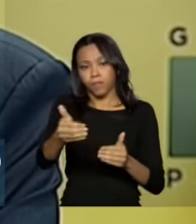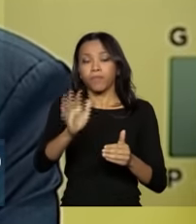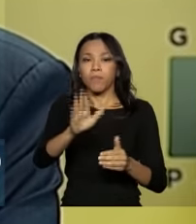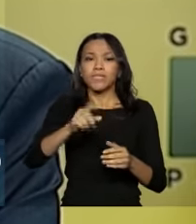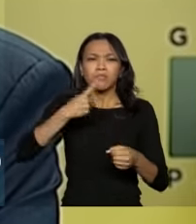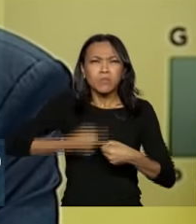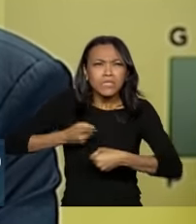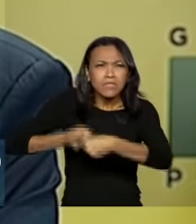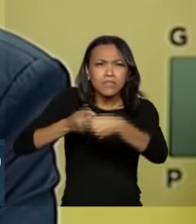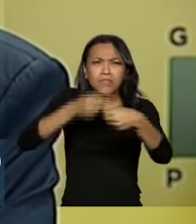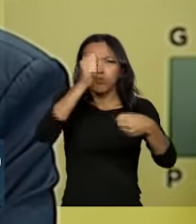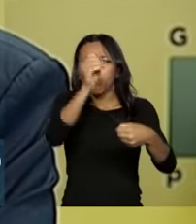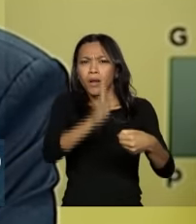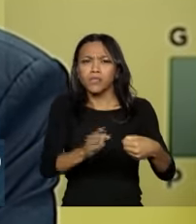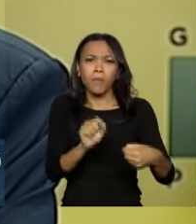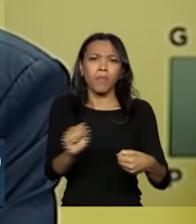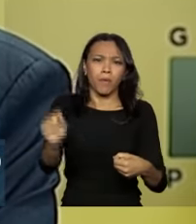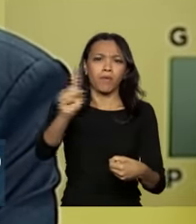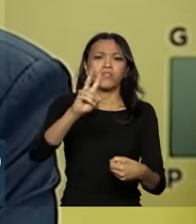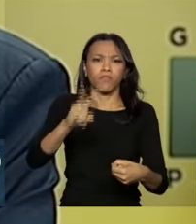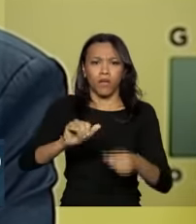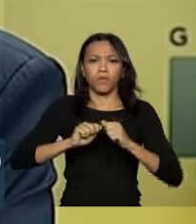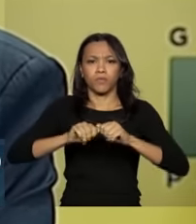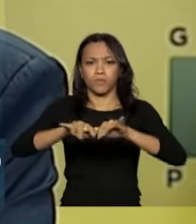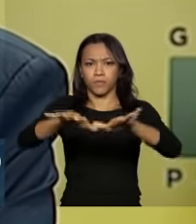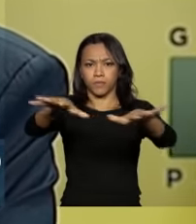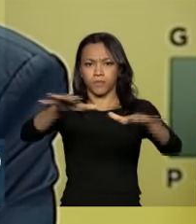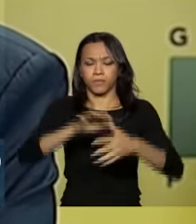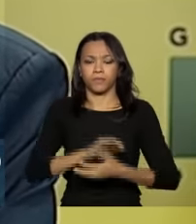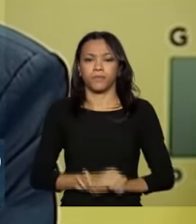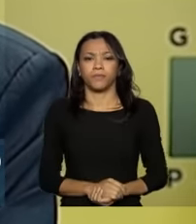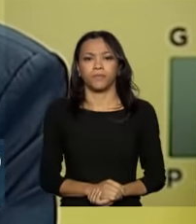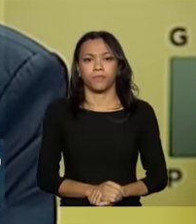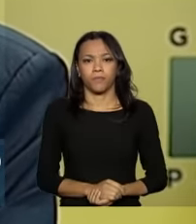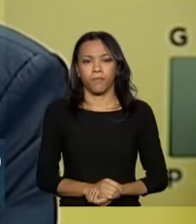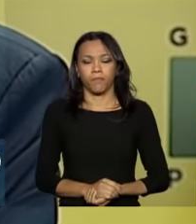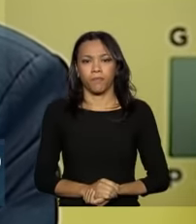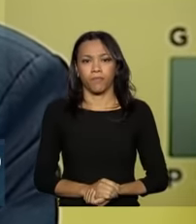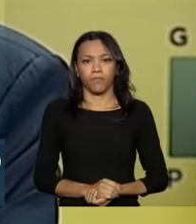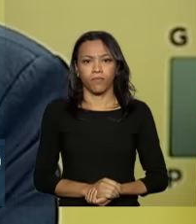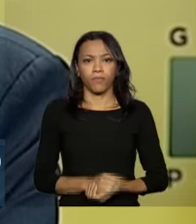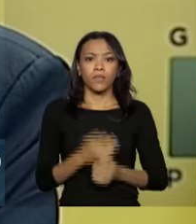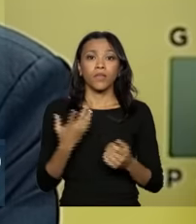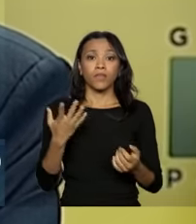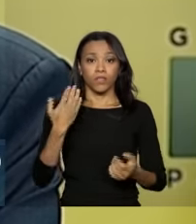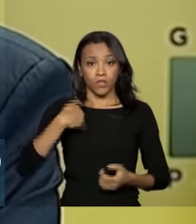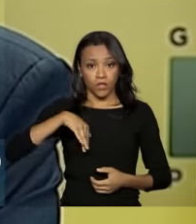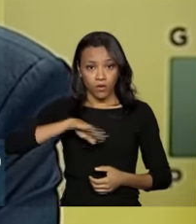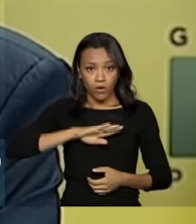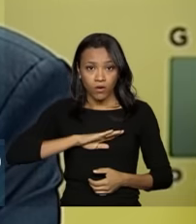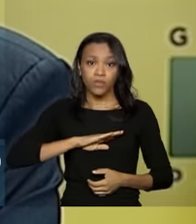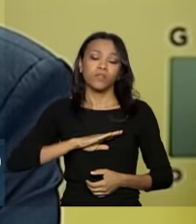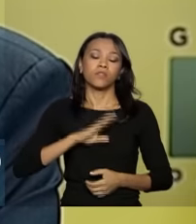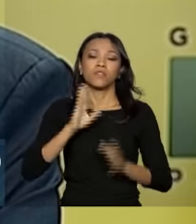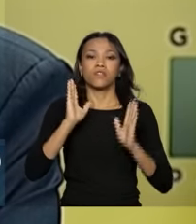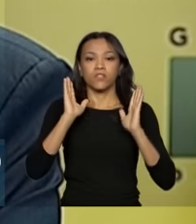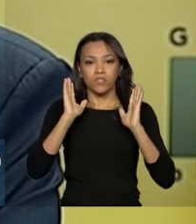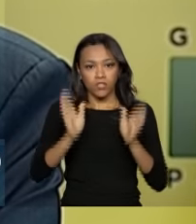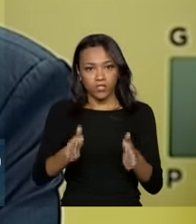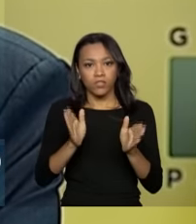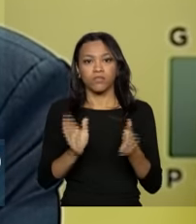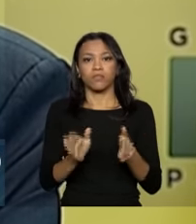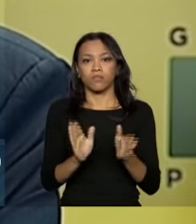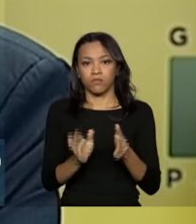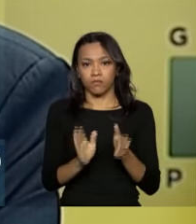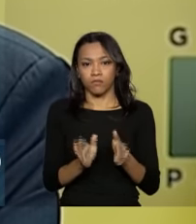vamos agora avançar. Continue, Vinícius. De qualquer forma, nós já invertemos a proporção